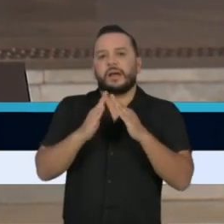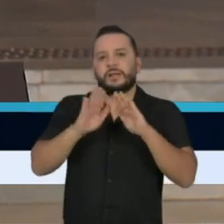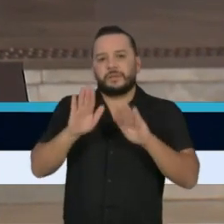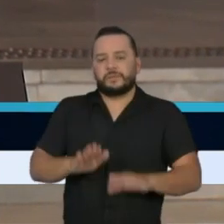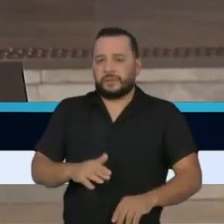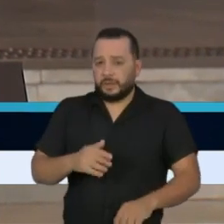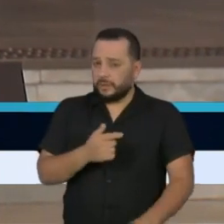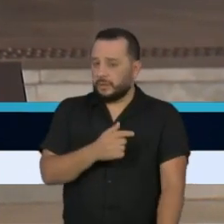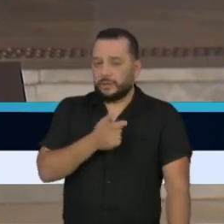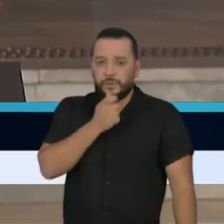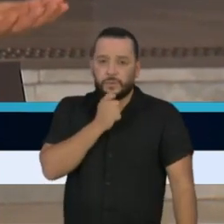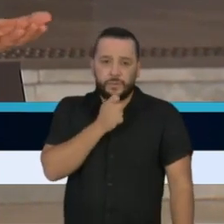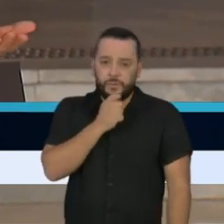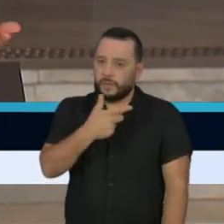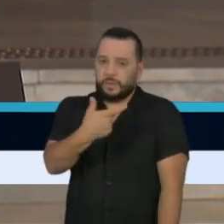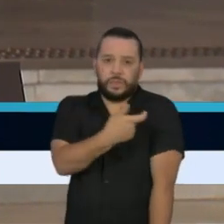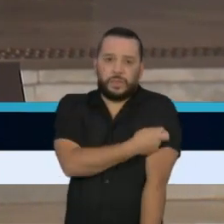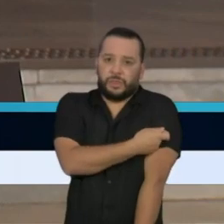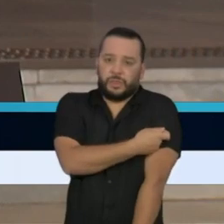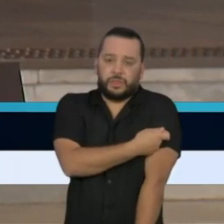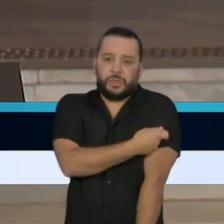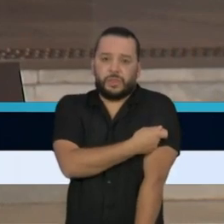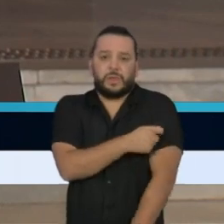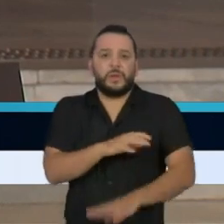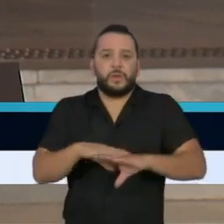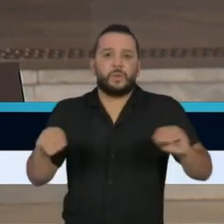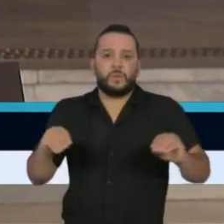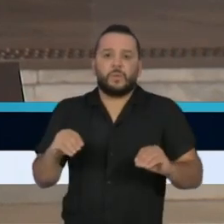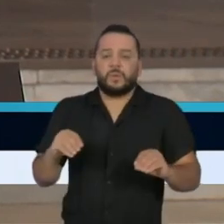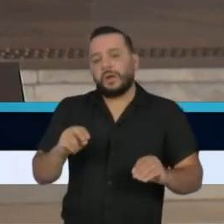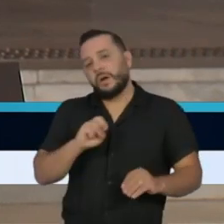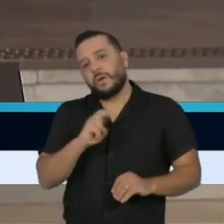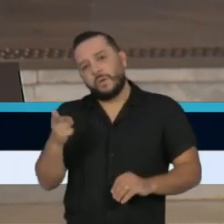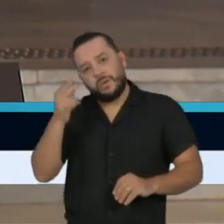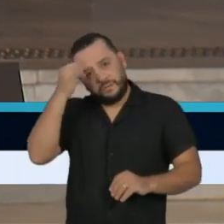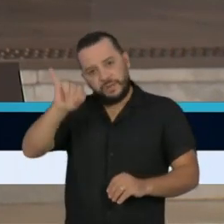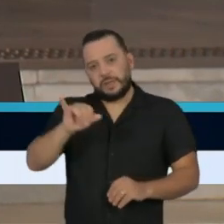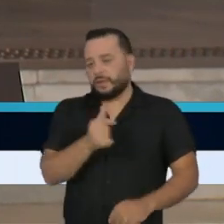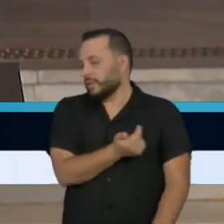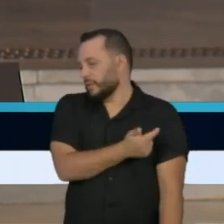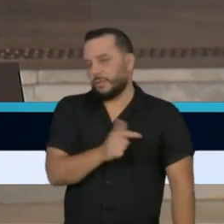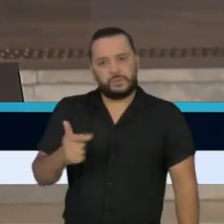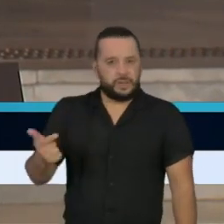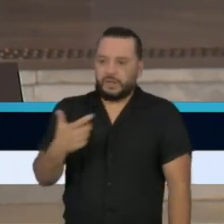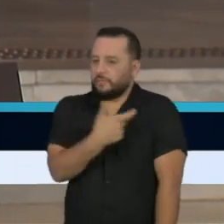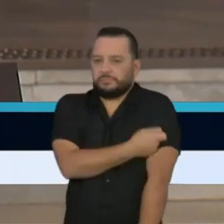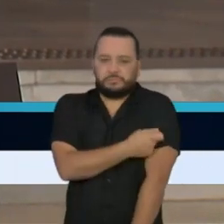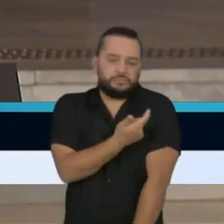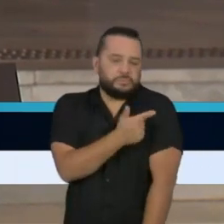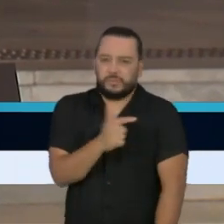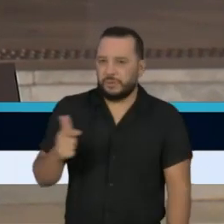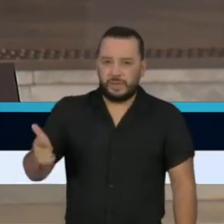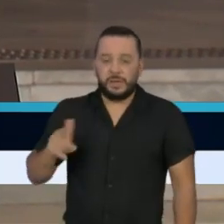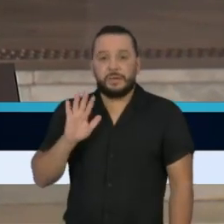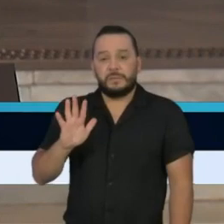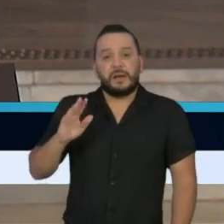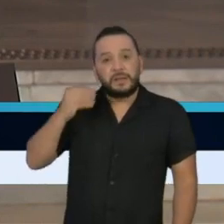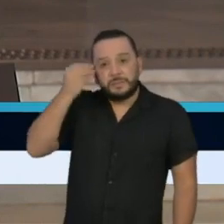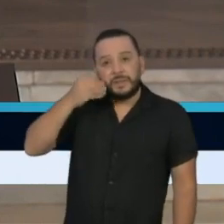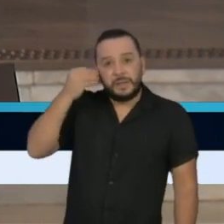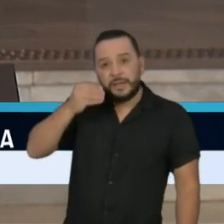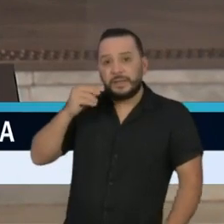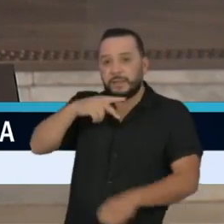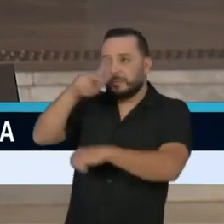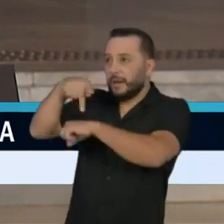uma vacina específica para o coronavírus, mas neste momento, observando-se a experiência de outros